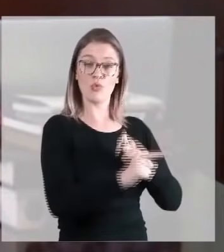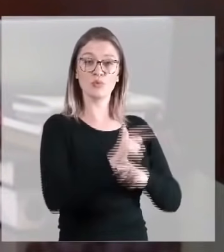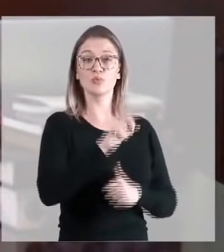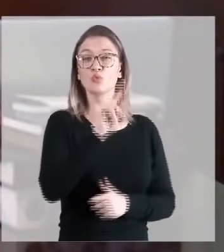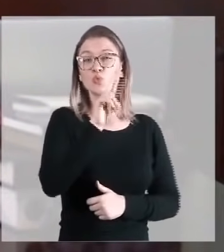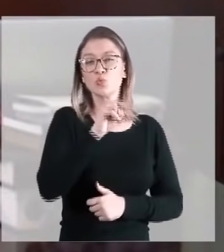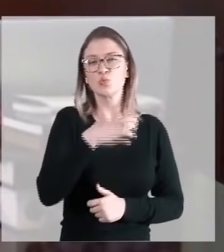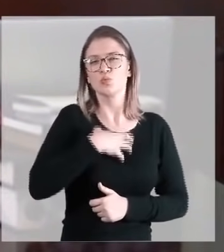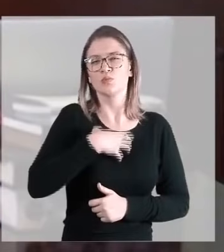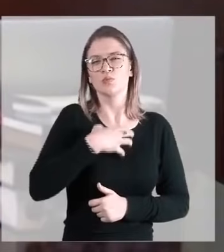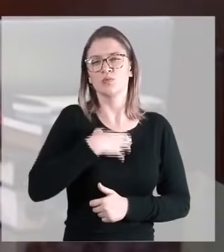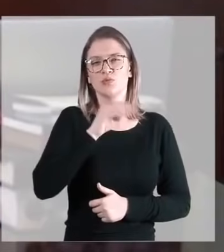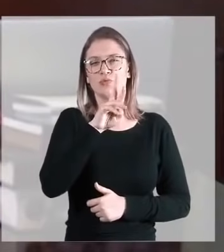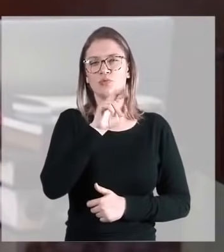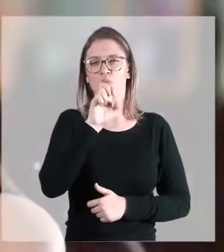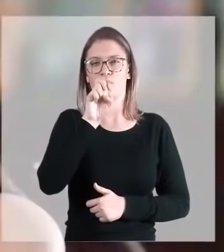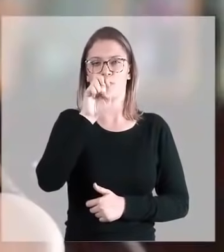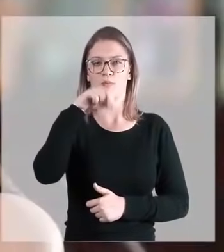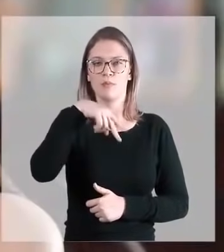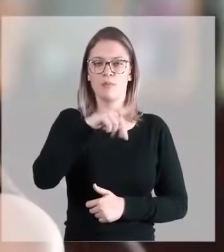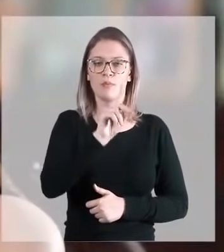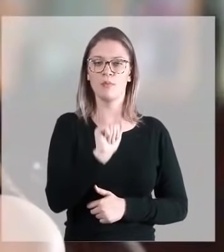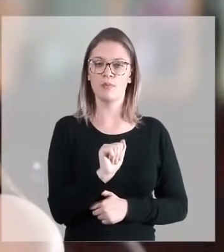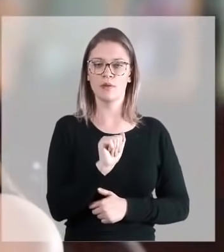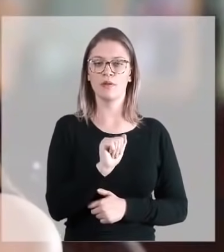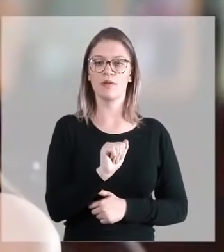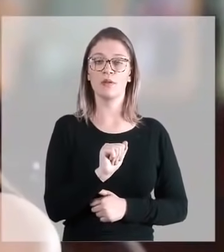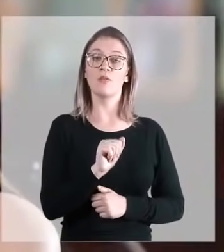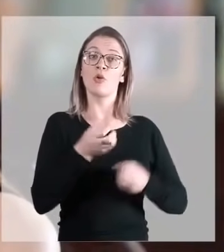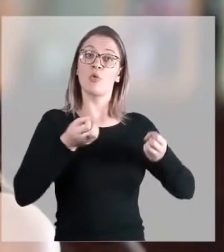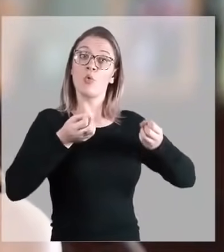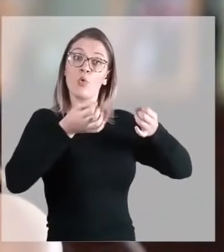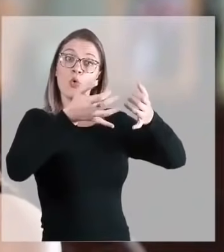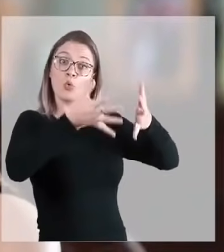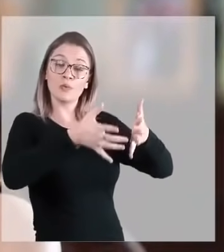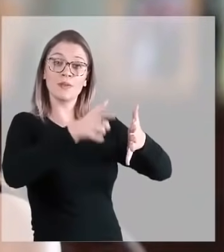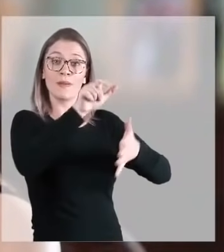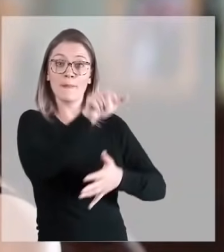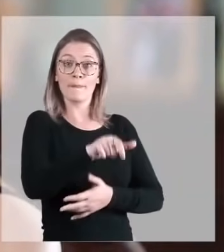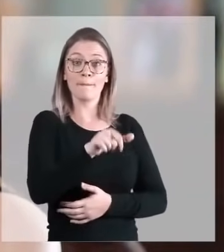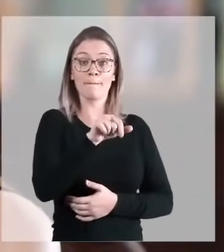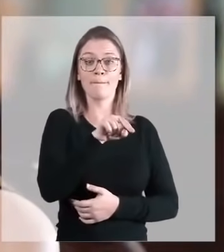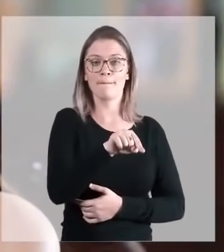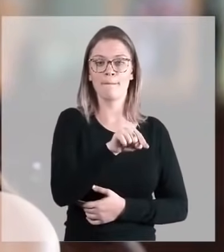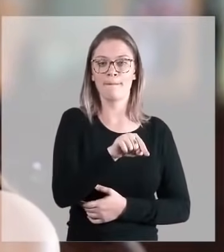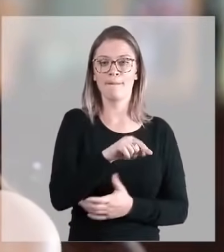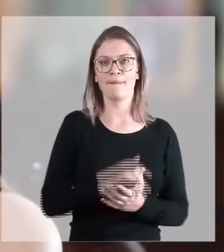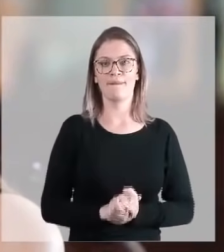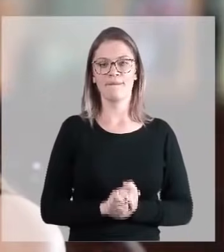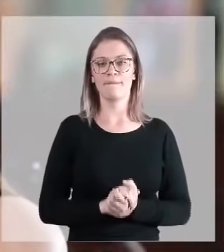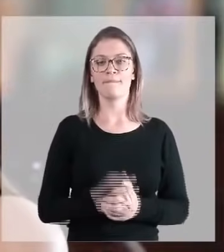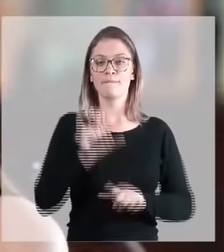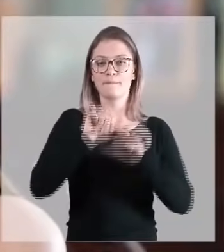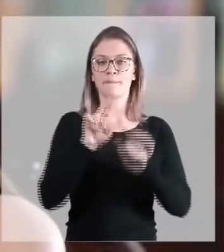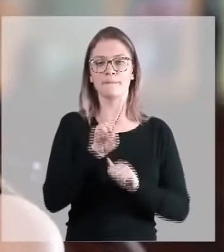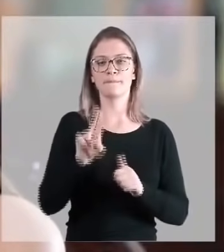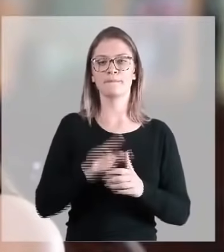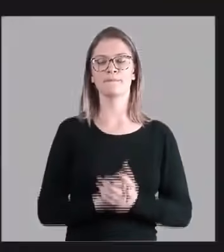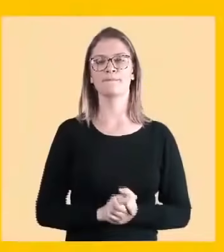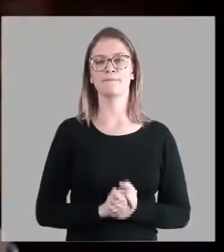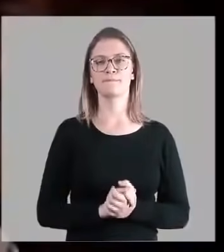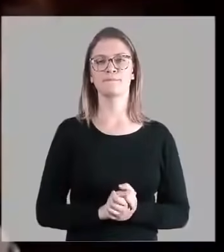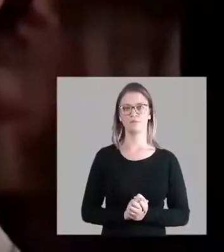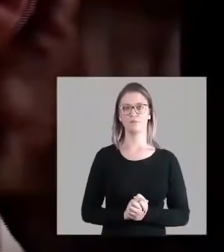que Brenda nunca se sentiu Brenda, e quando a verdade foi contada finalmente para Brenda, ela resolveu mudar o nome para